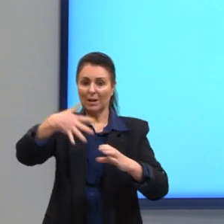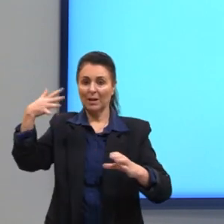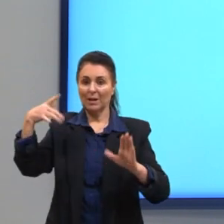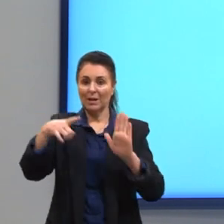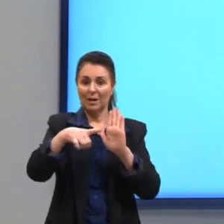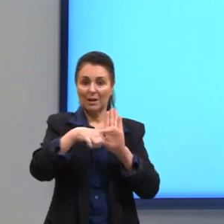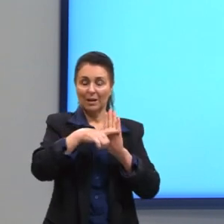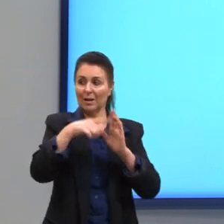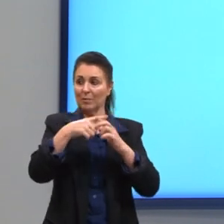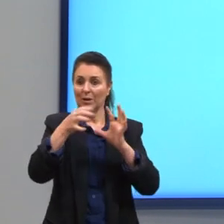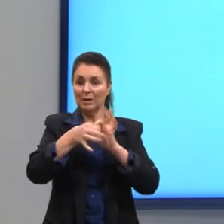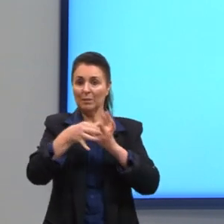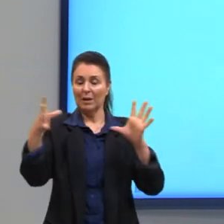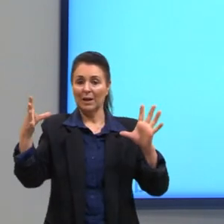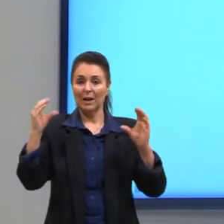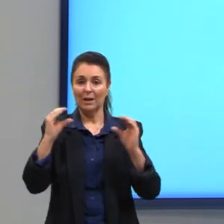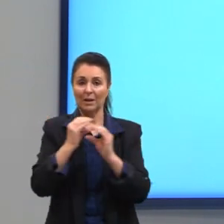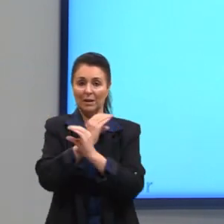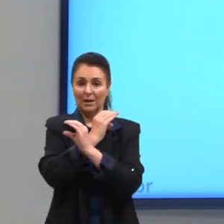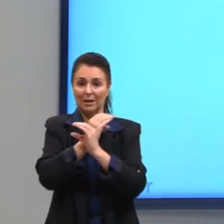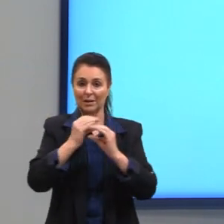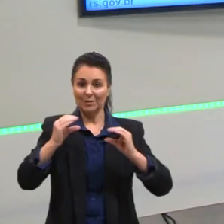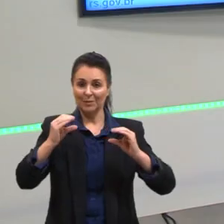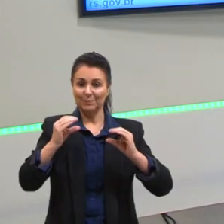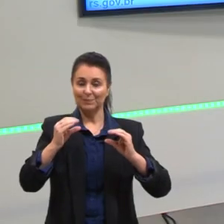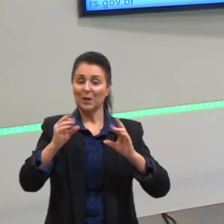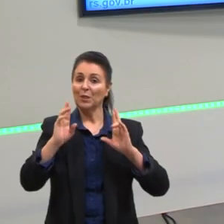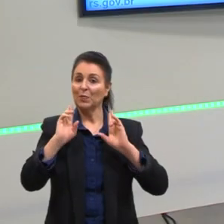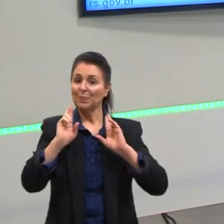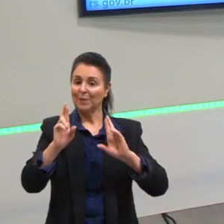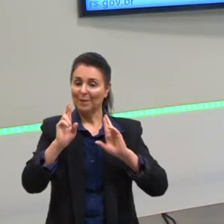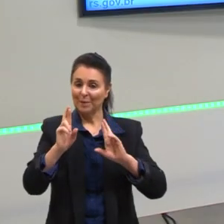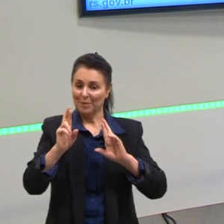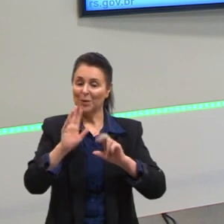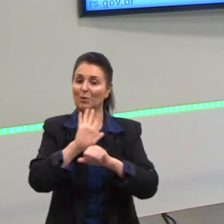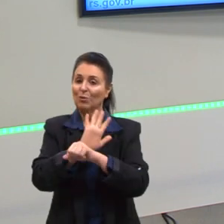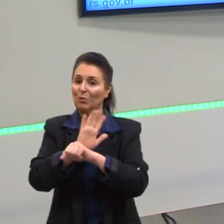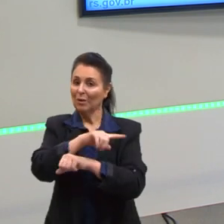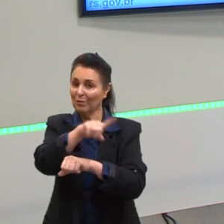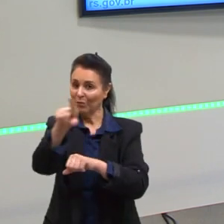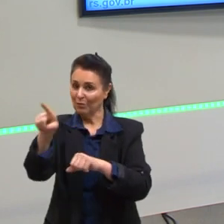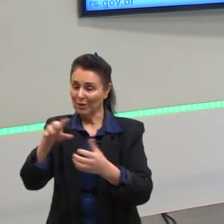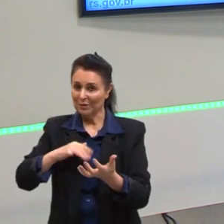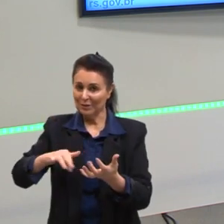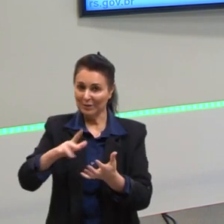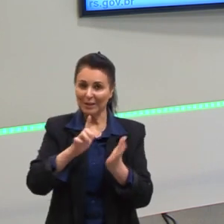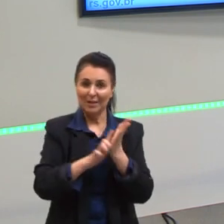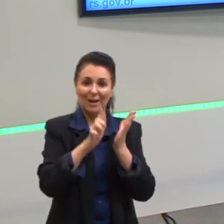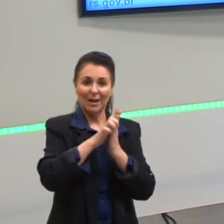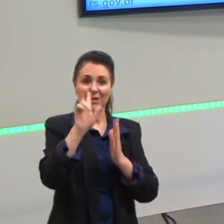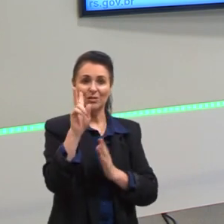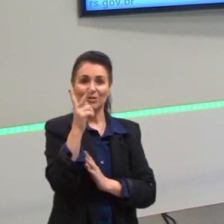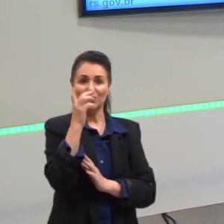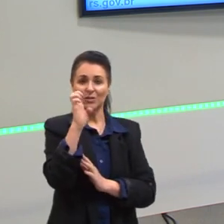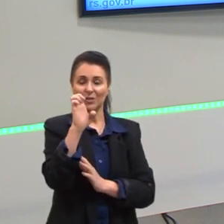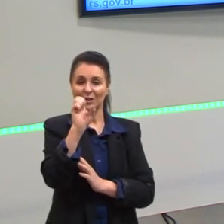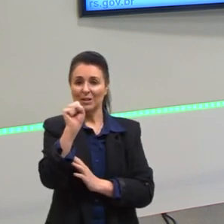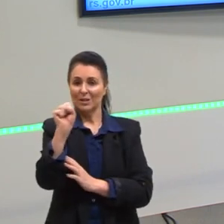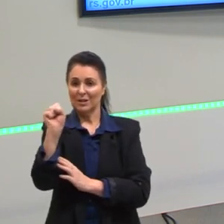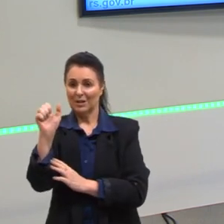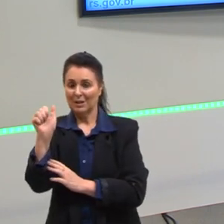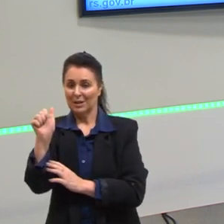libera calor e eu espero que tenha ajudado vocês com o cálculo de leite has é são questões